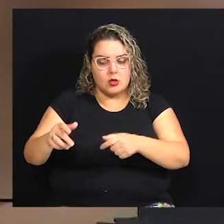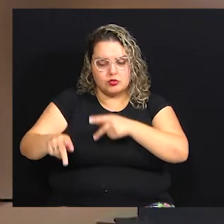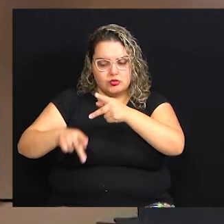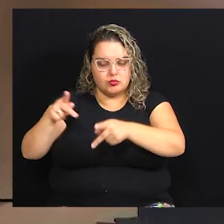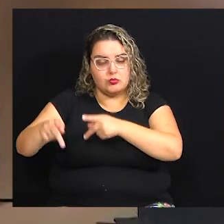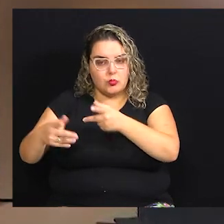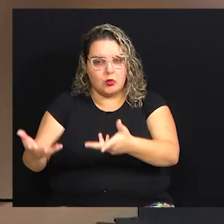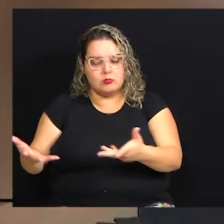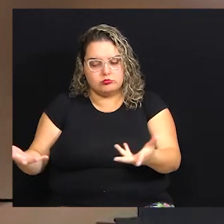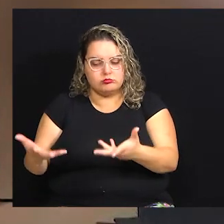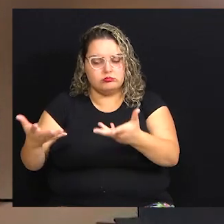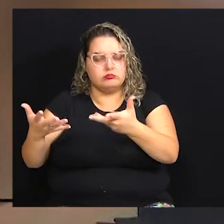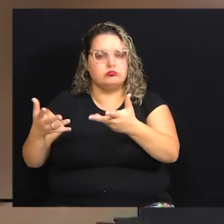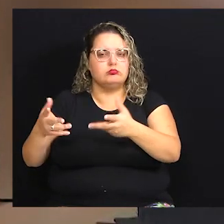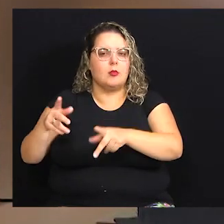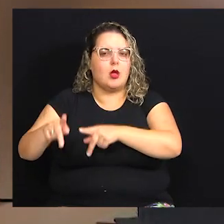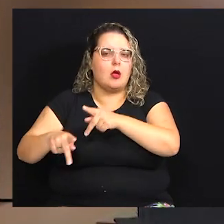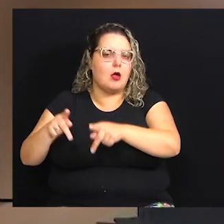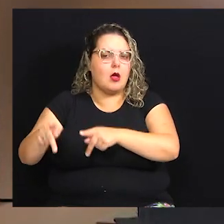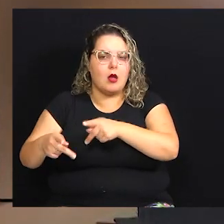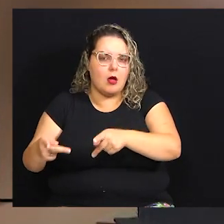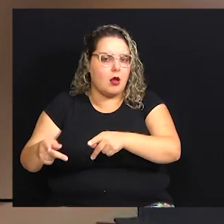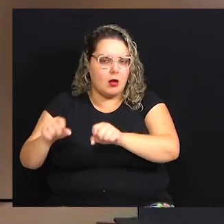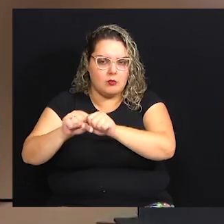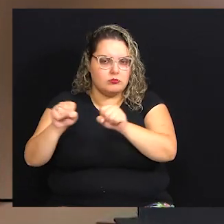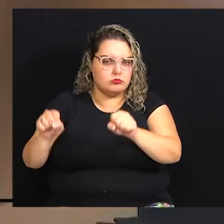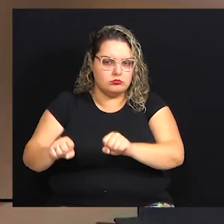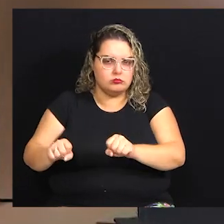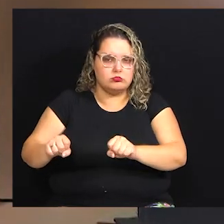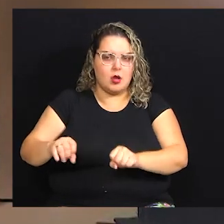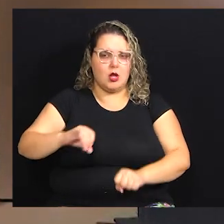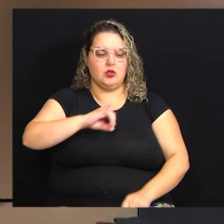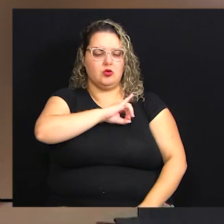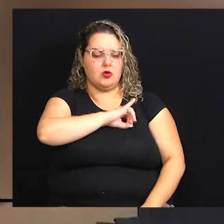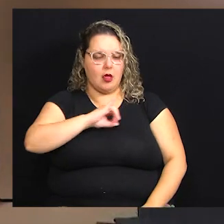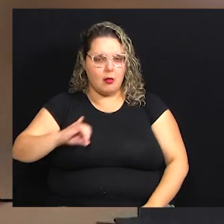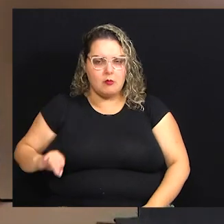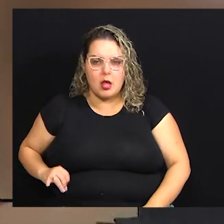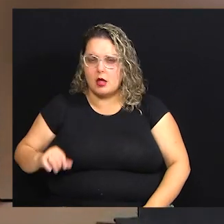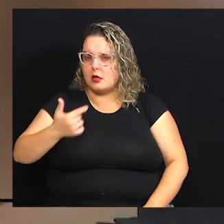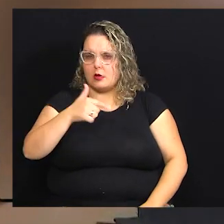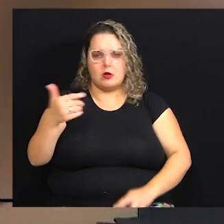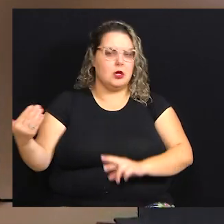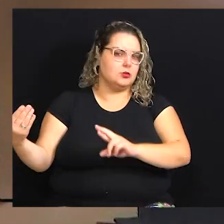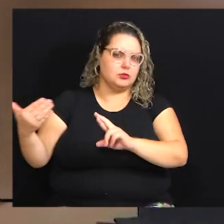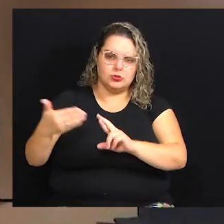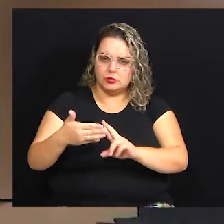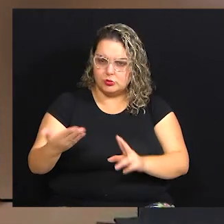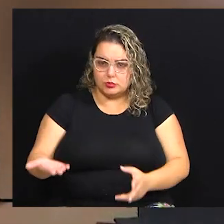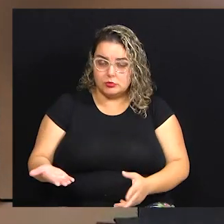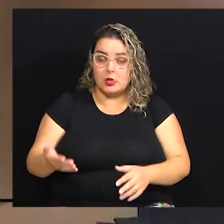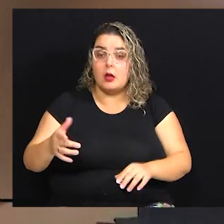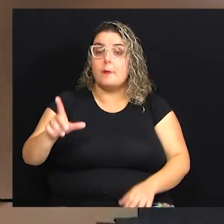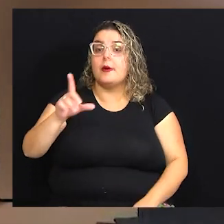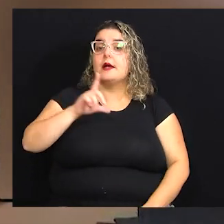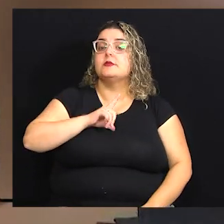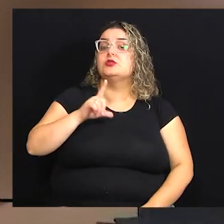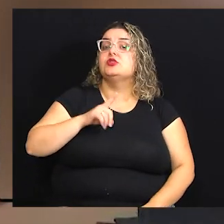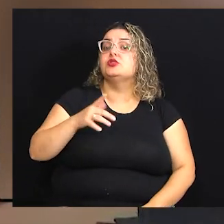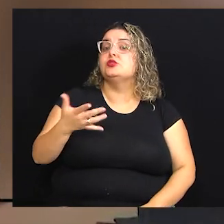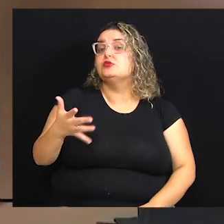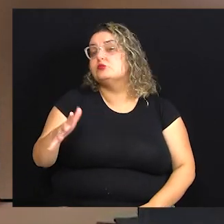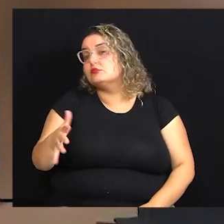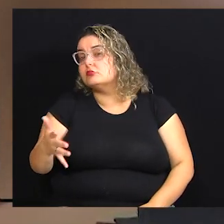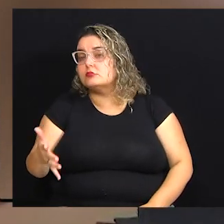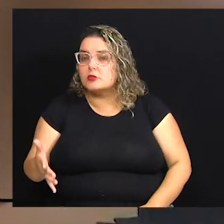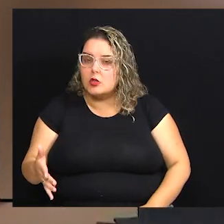uma população que, nos sistemas imperialistas, não tinha uma representatividade, mas tinha ali,